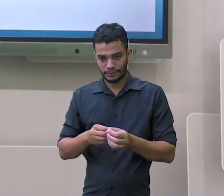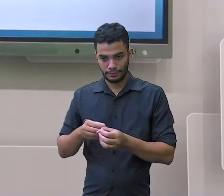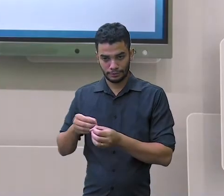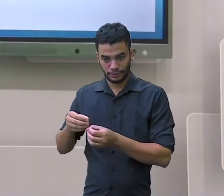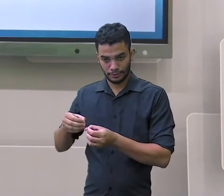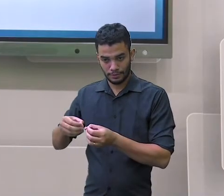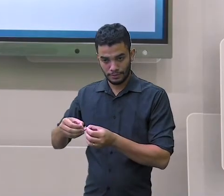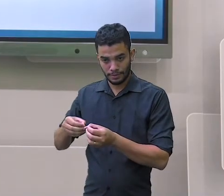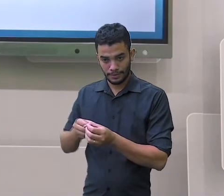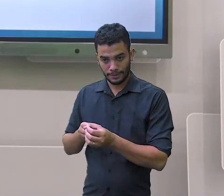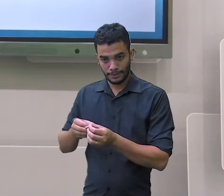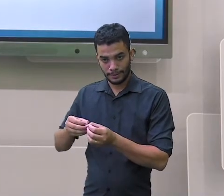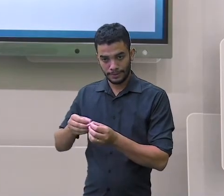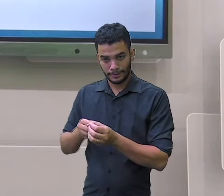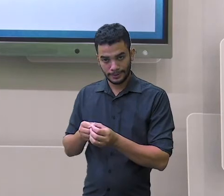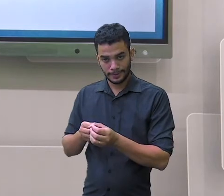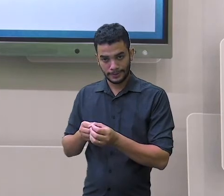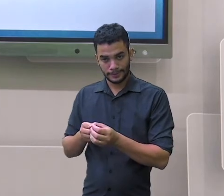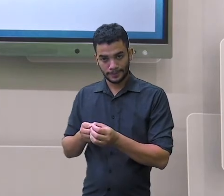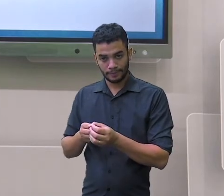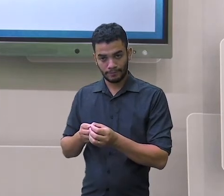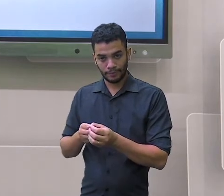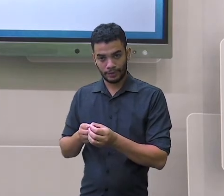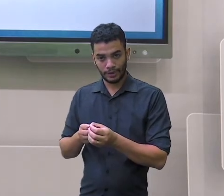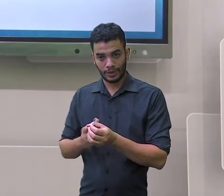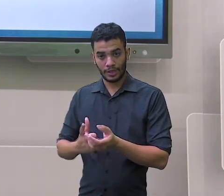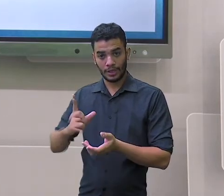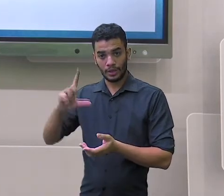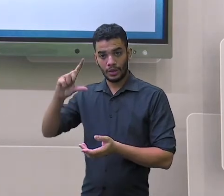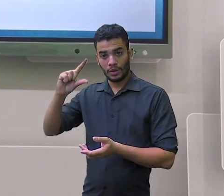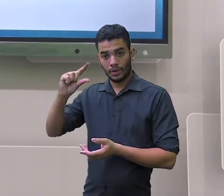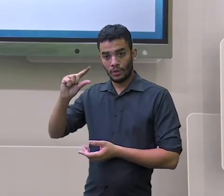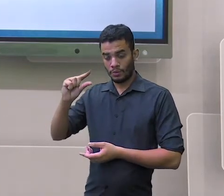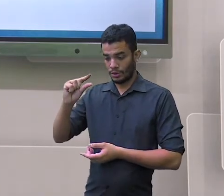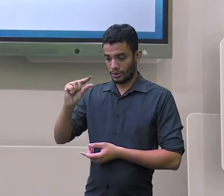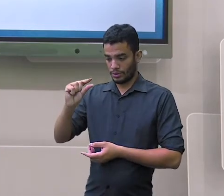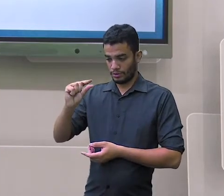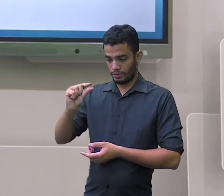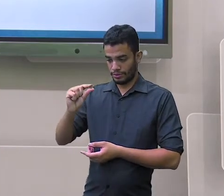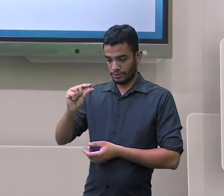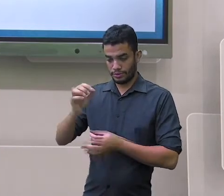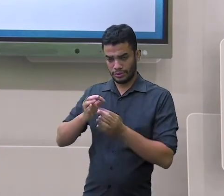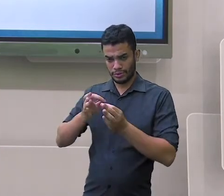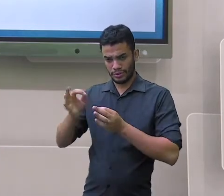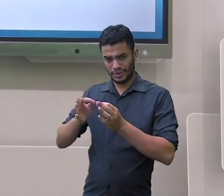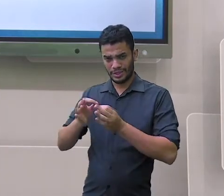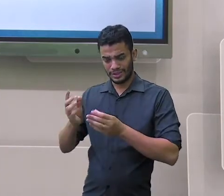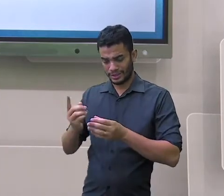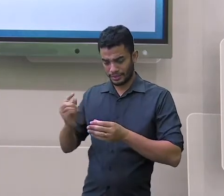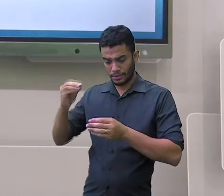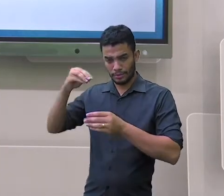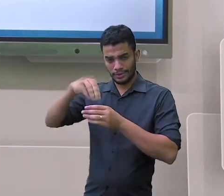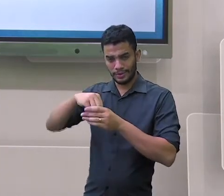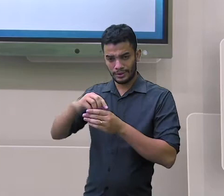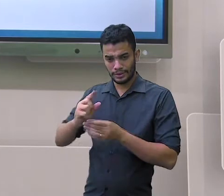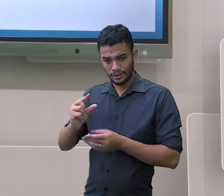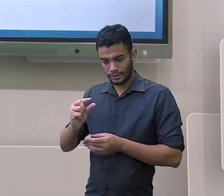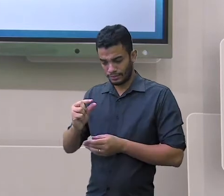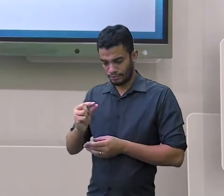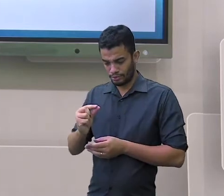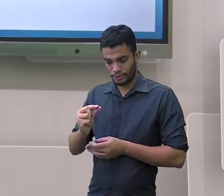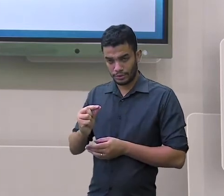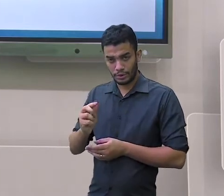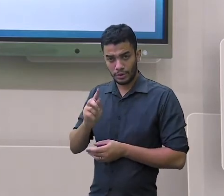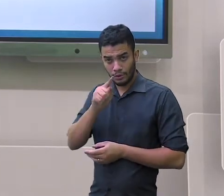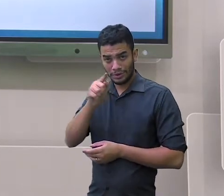de organização do corpo humano. A célula, ela é a unidade, né? Então,